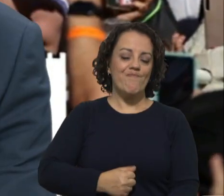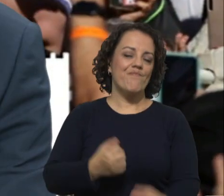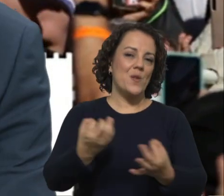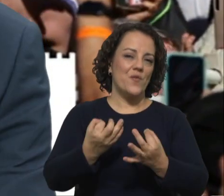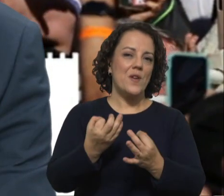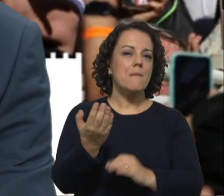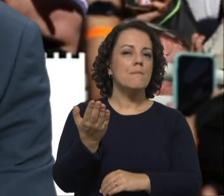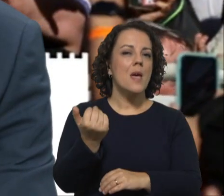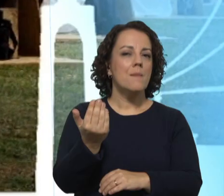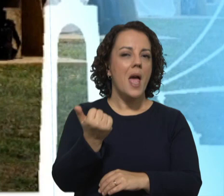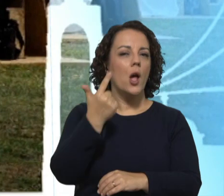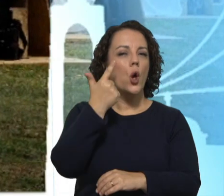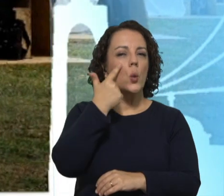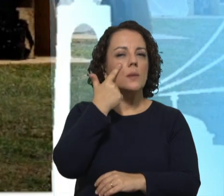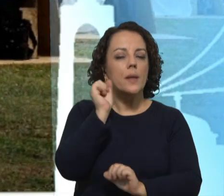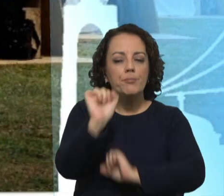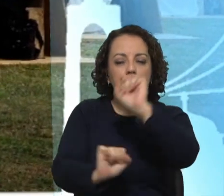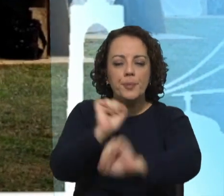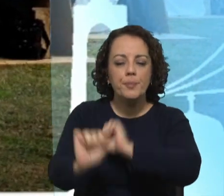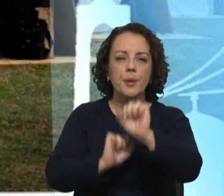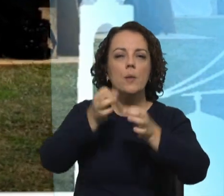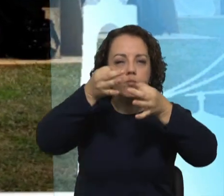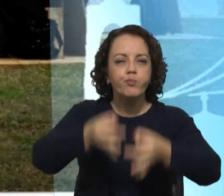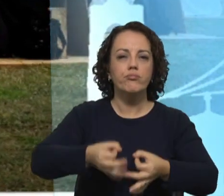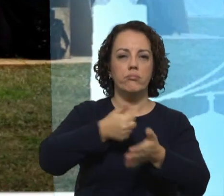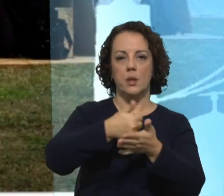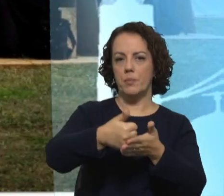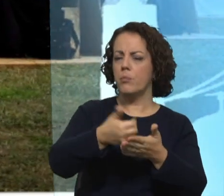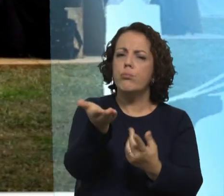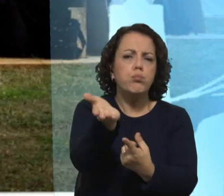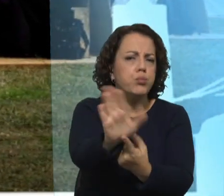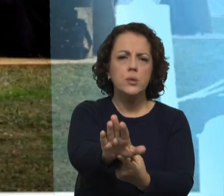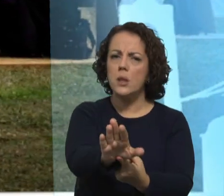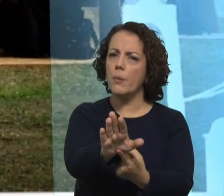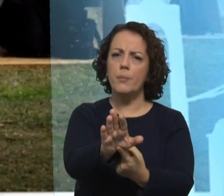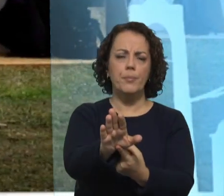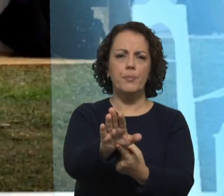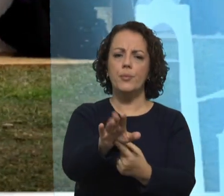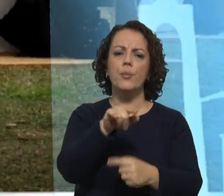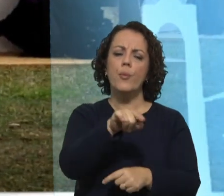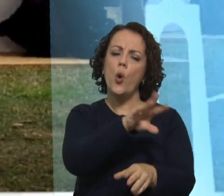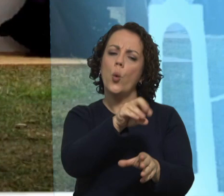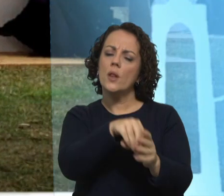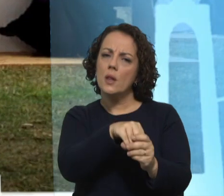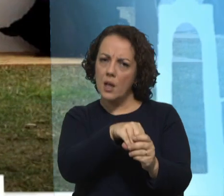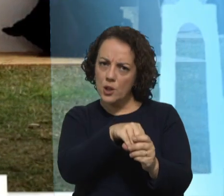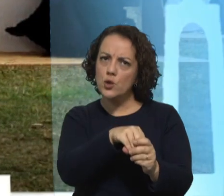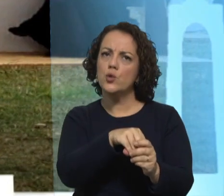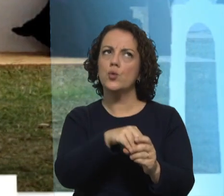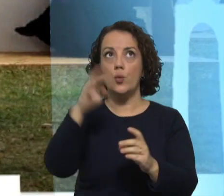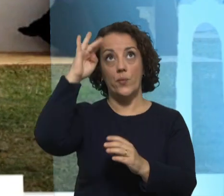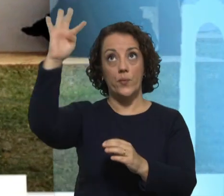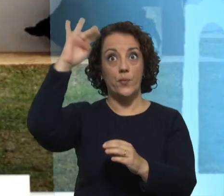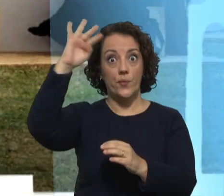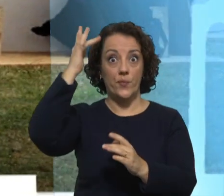de conhecimento bíblico. Desde logo no contexto teológico e